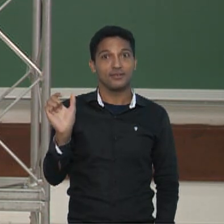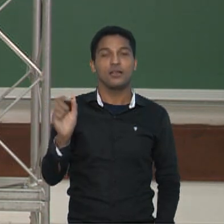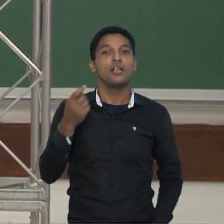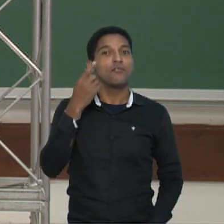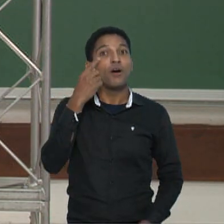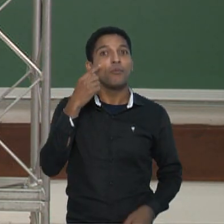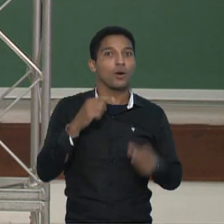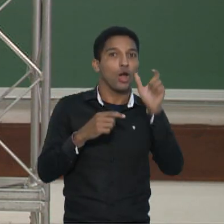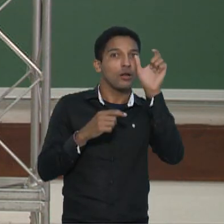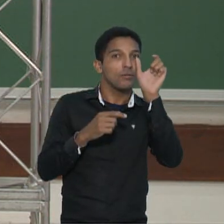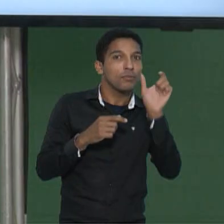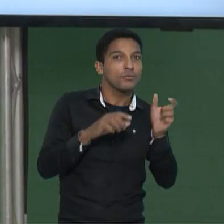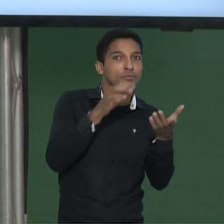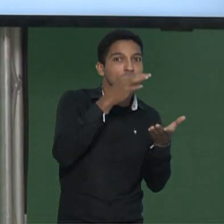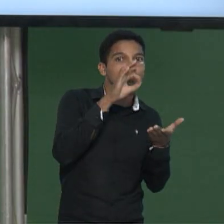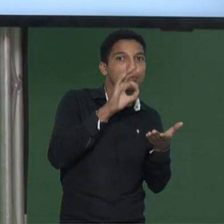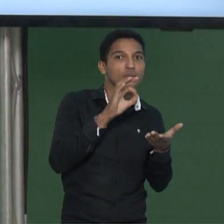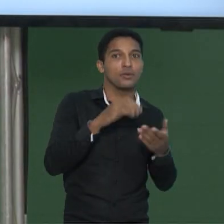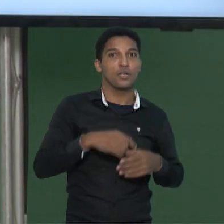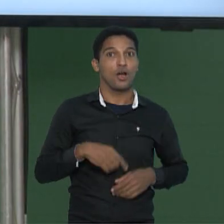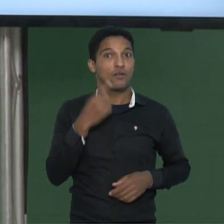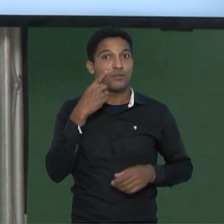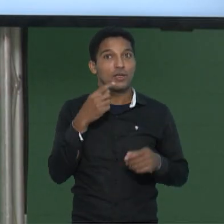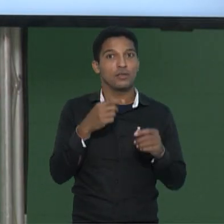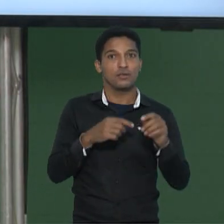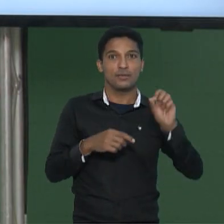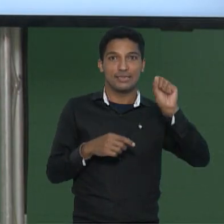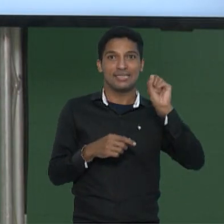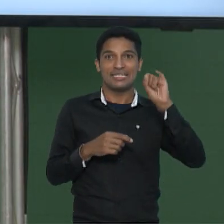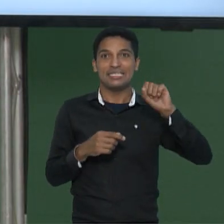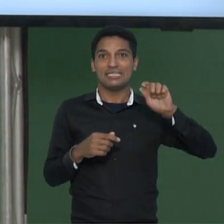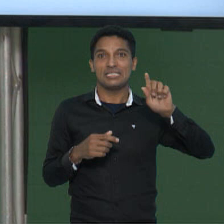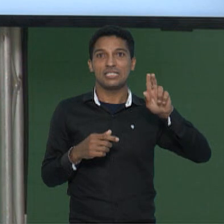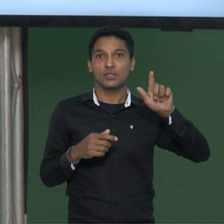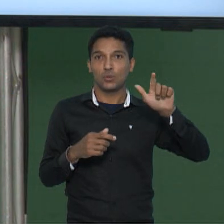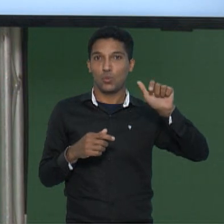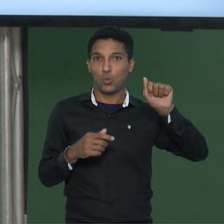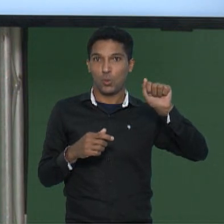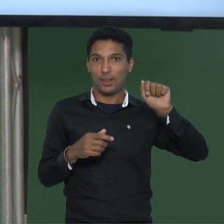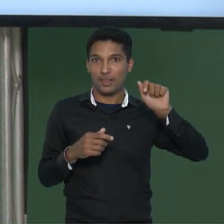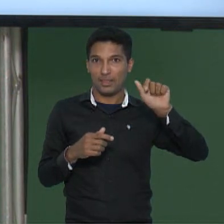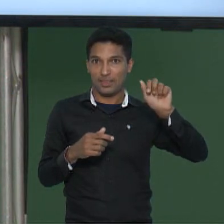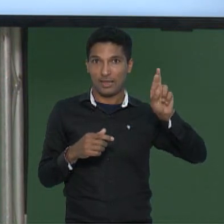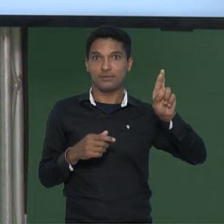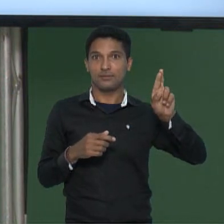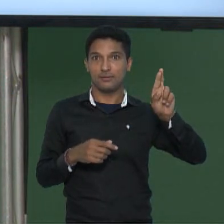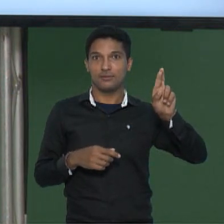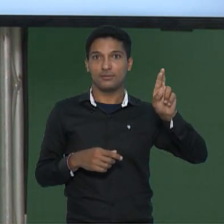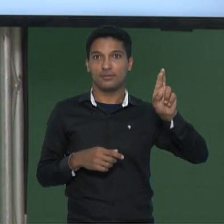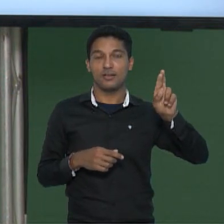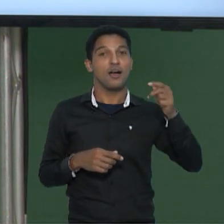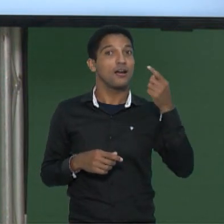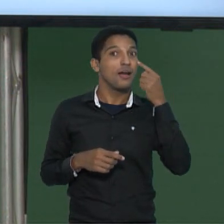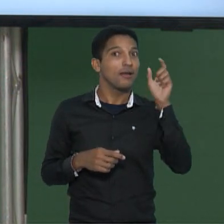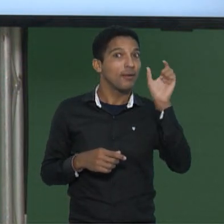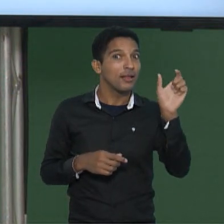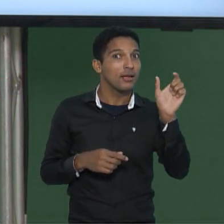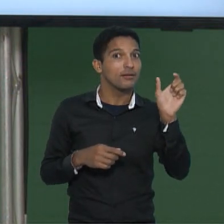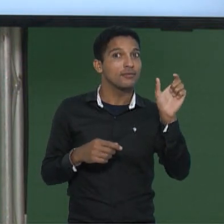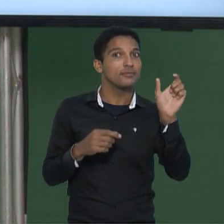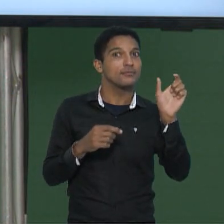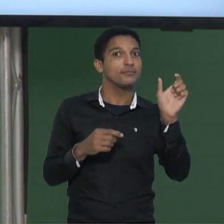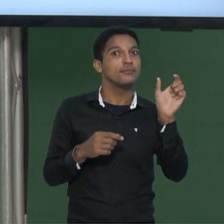as palavrinhas. Singular, tooth, dente, dentes,